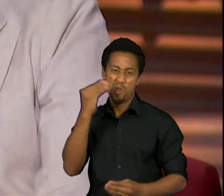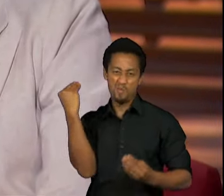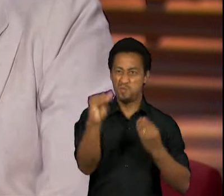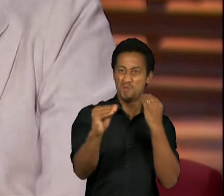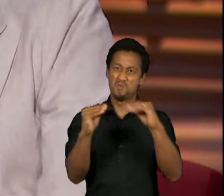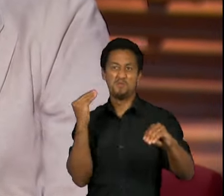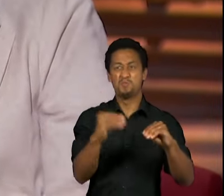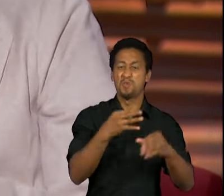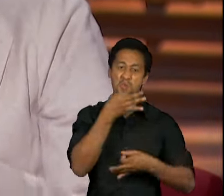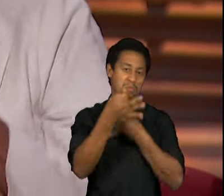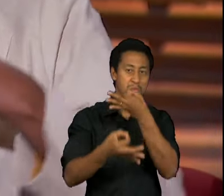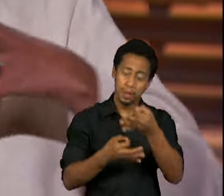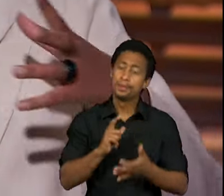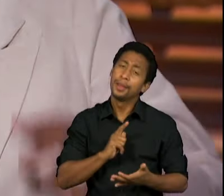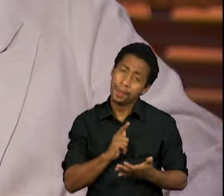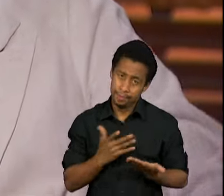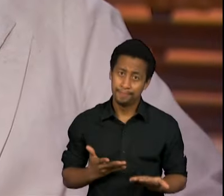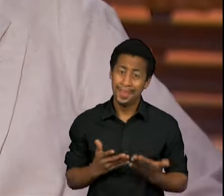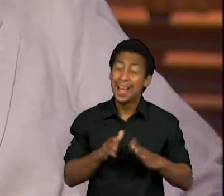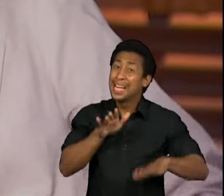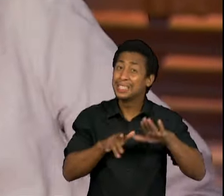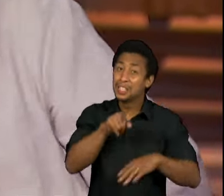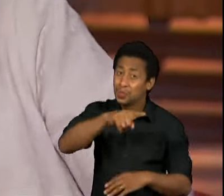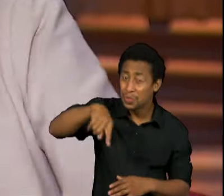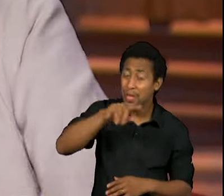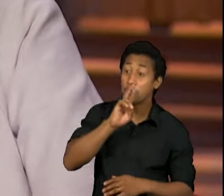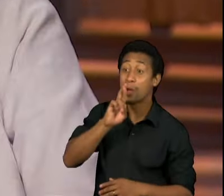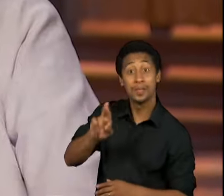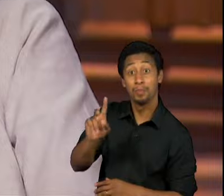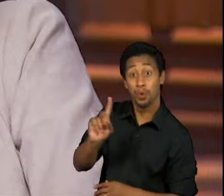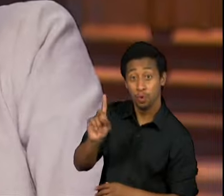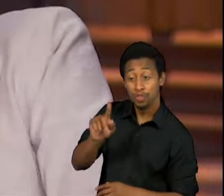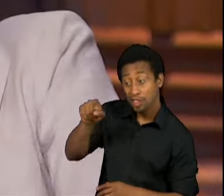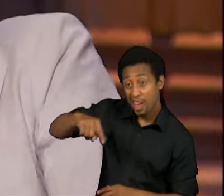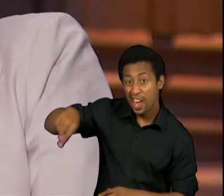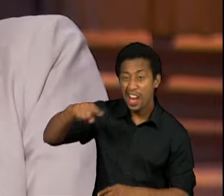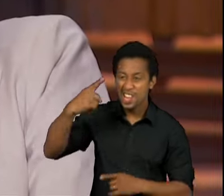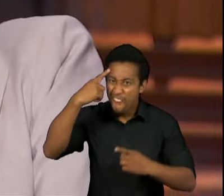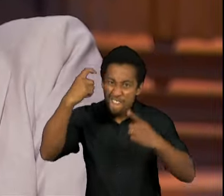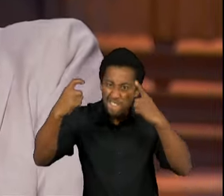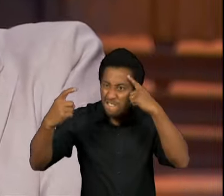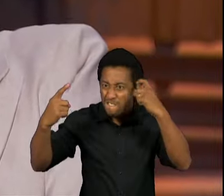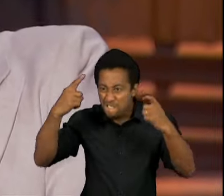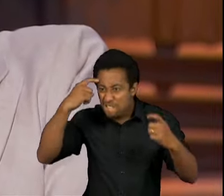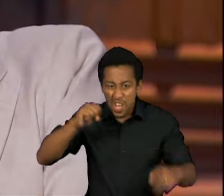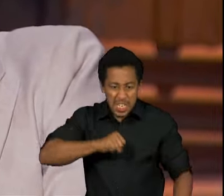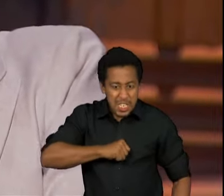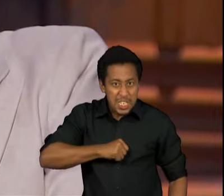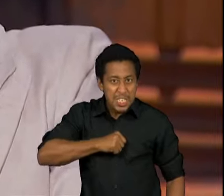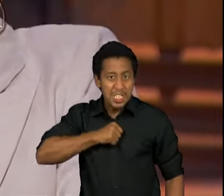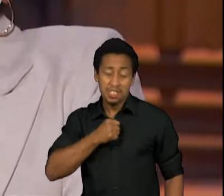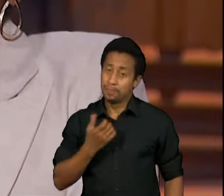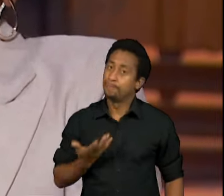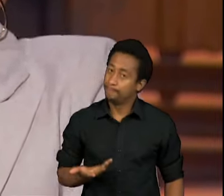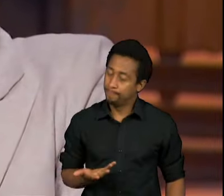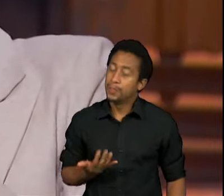responder né ela se ver o presentão pessoas inclusive que se dizem revolucionária vezes que eu acho mais interessante não tô falando nesse tema direito